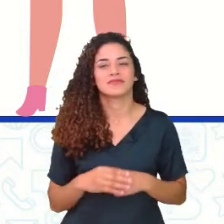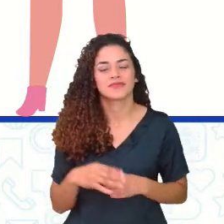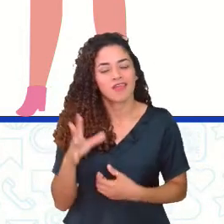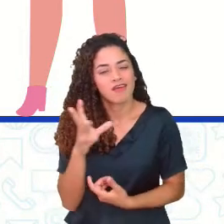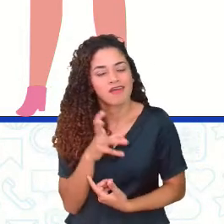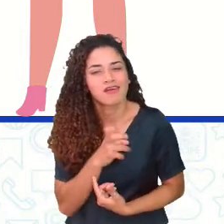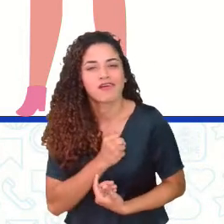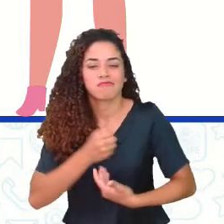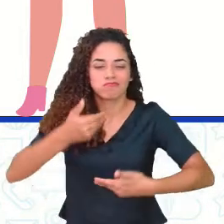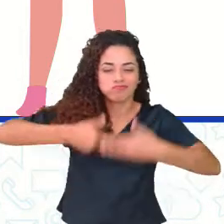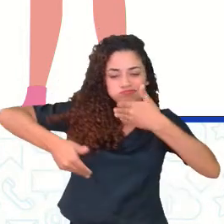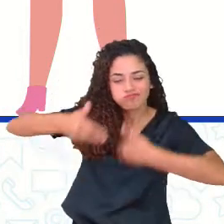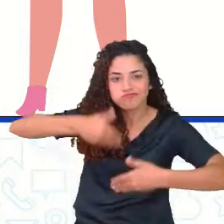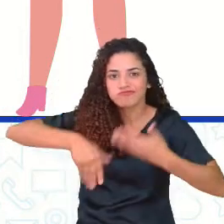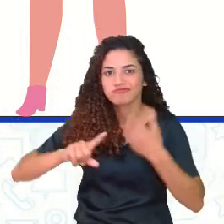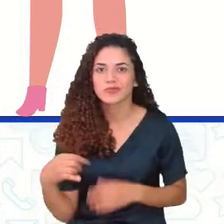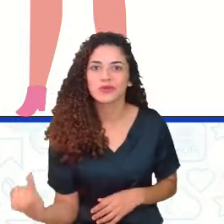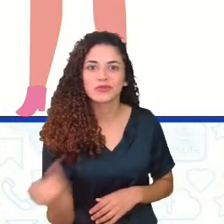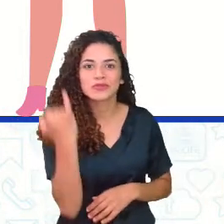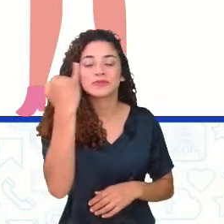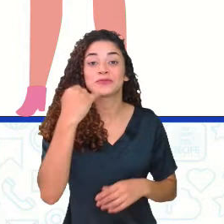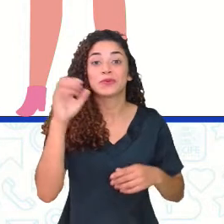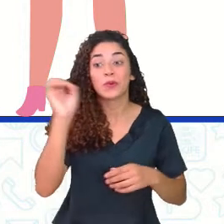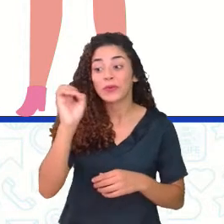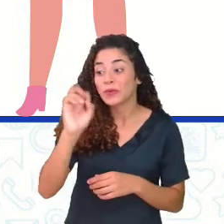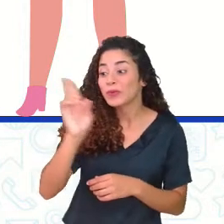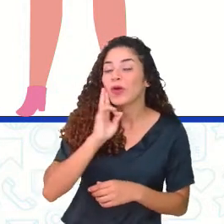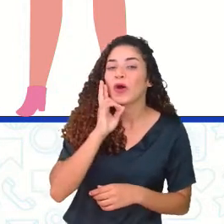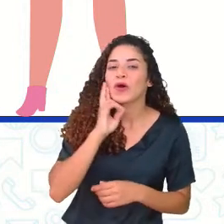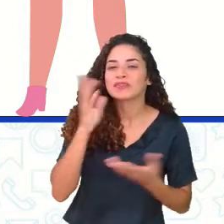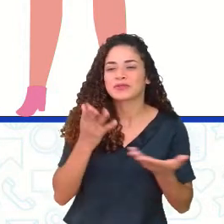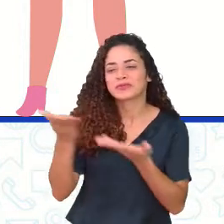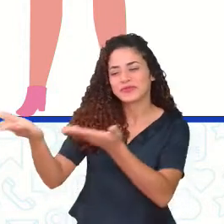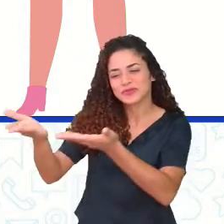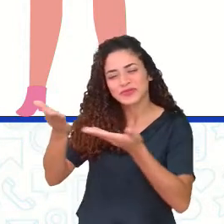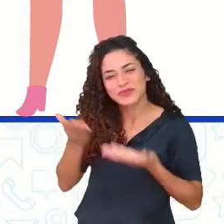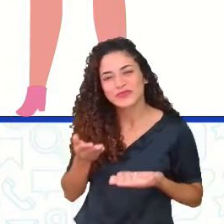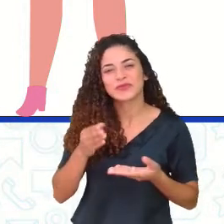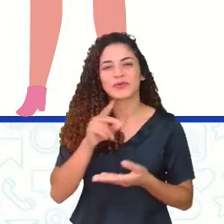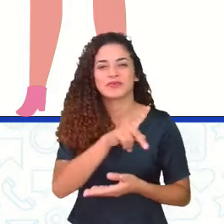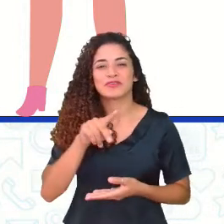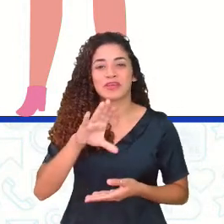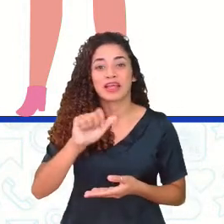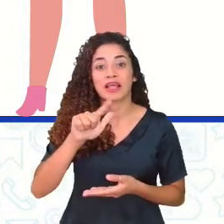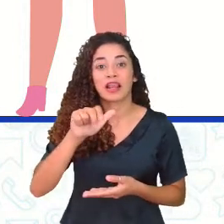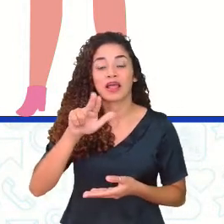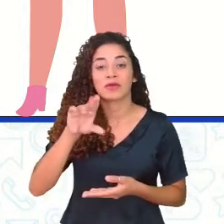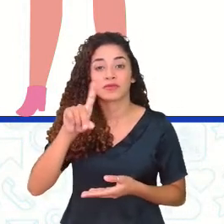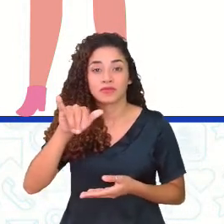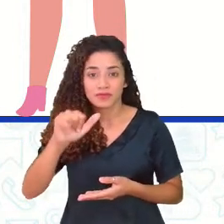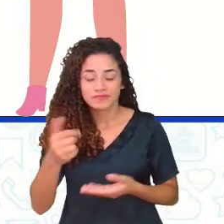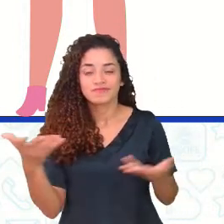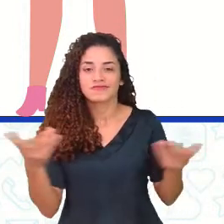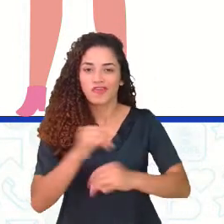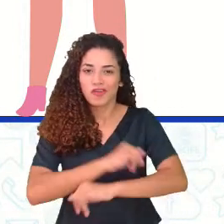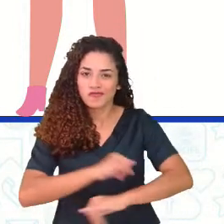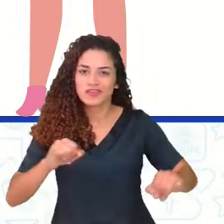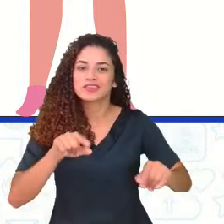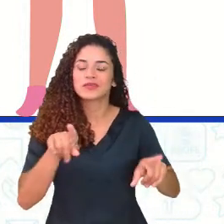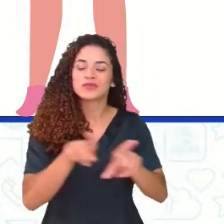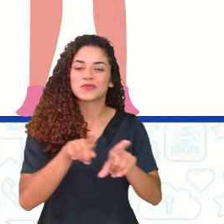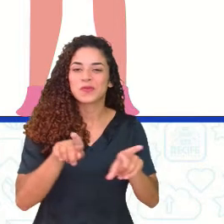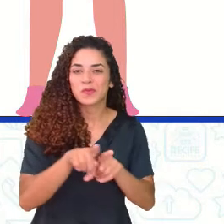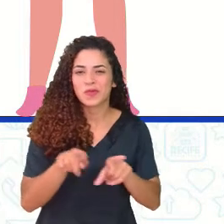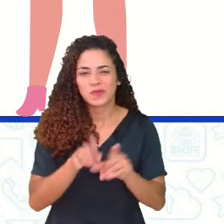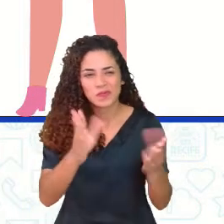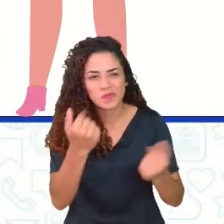ame. E para falar aí do outubro rosa, eu vou chamar a professora Cláudia, que ela vai dar as boas-vindas e vai dar um recadinho sobre o outubro rosa para a gente.